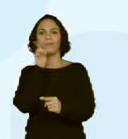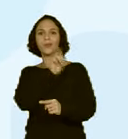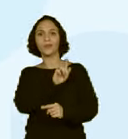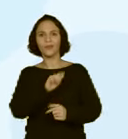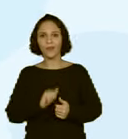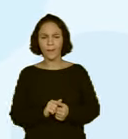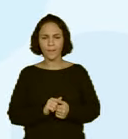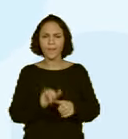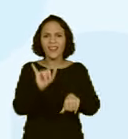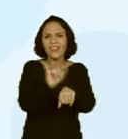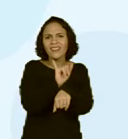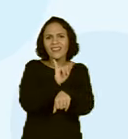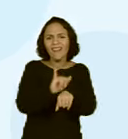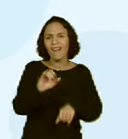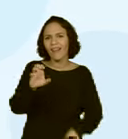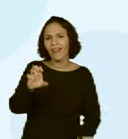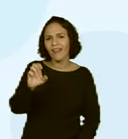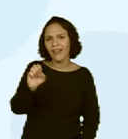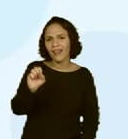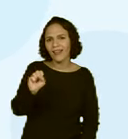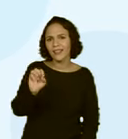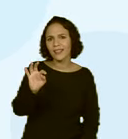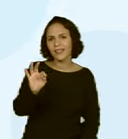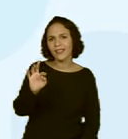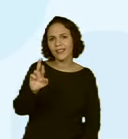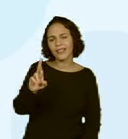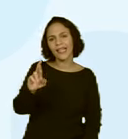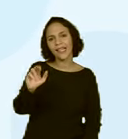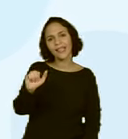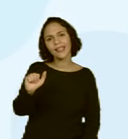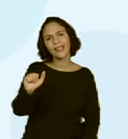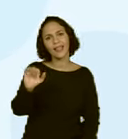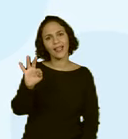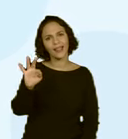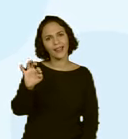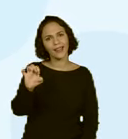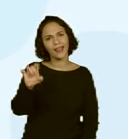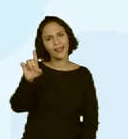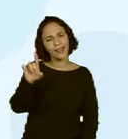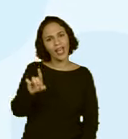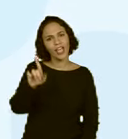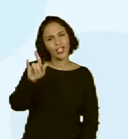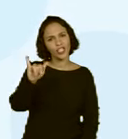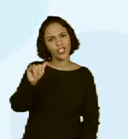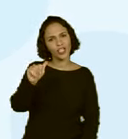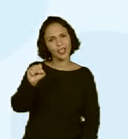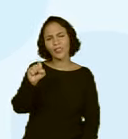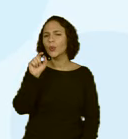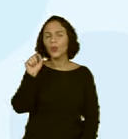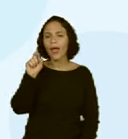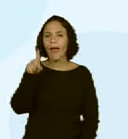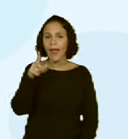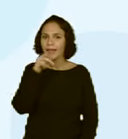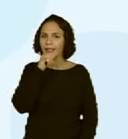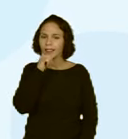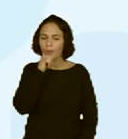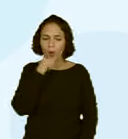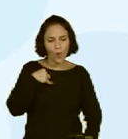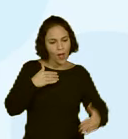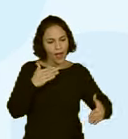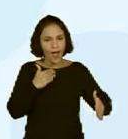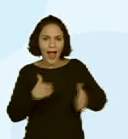são estratégias? Estratégias são exatamente os caminhos, as etapas, os meios,